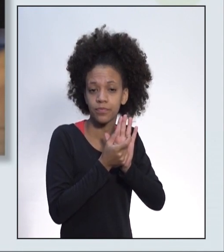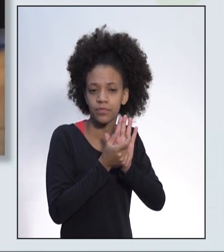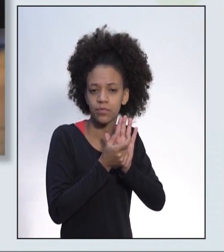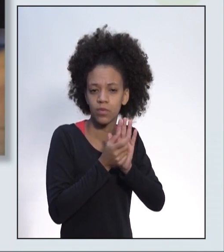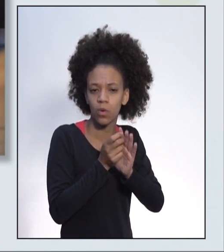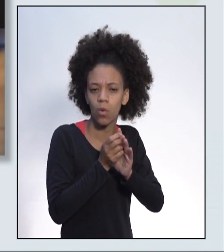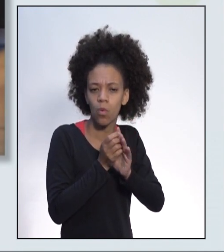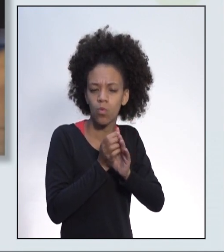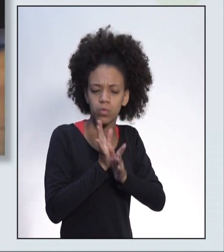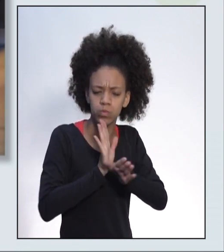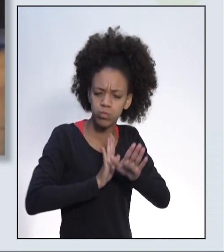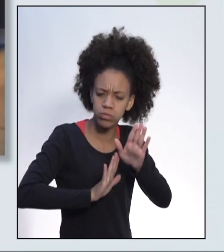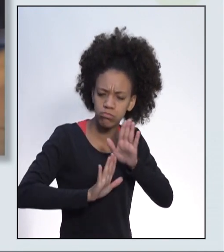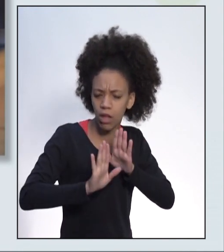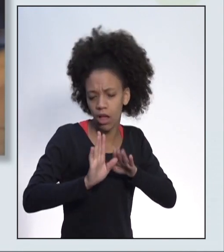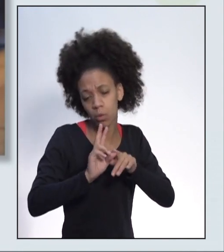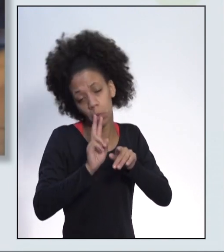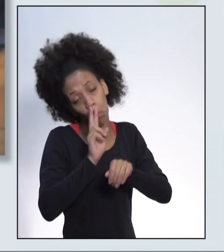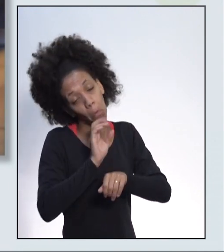cuidado.